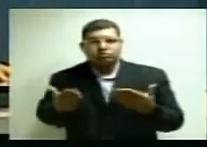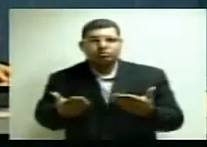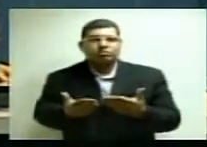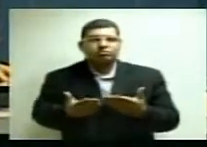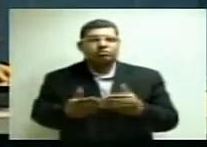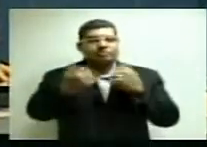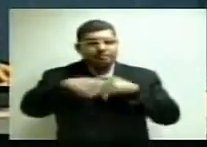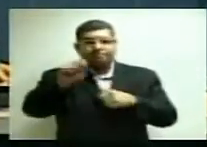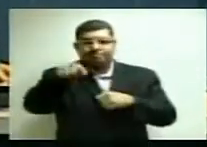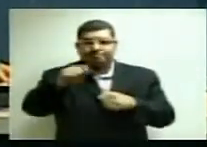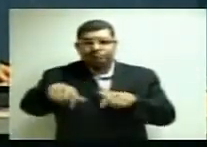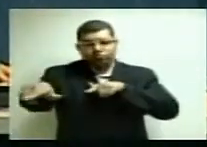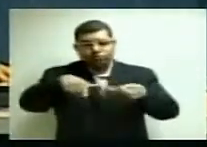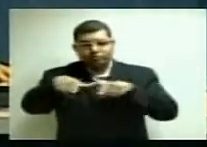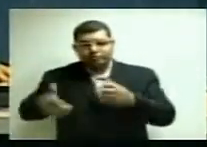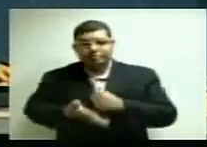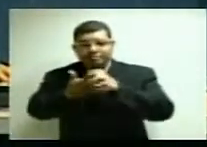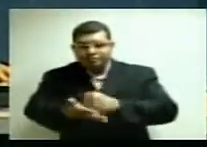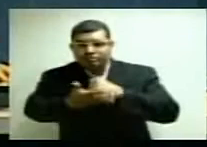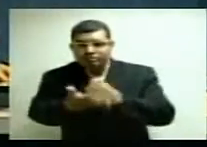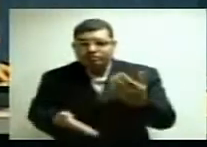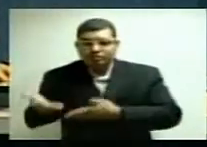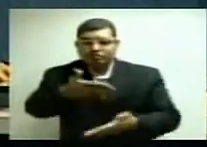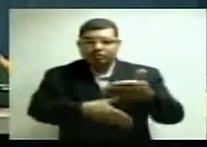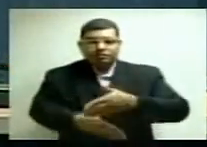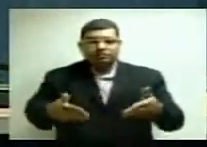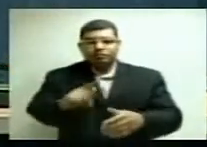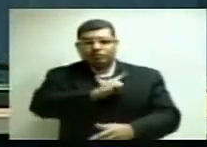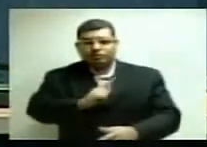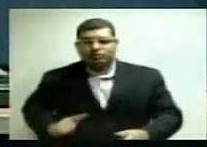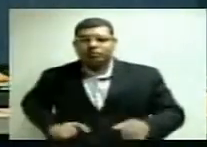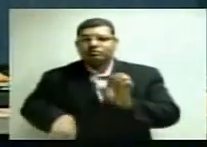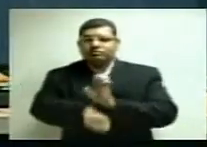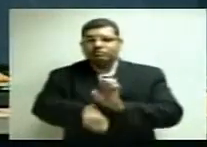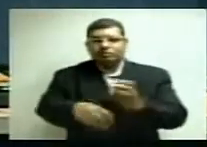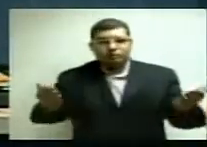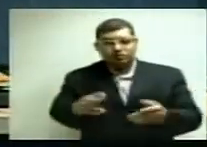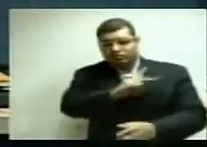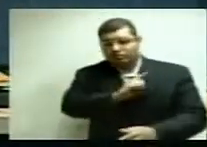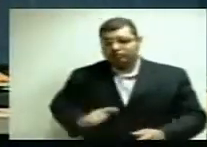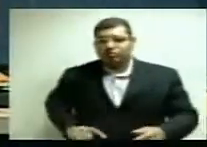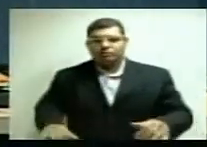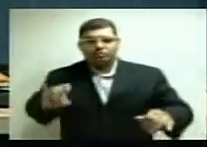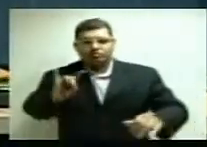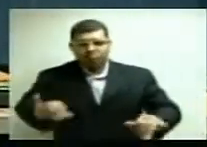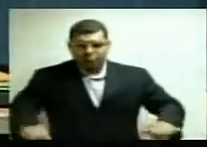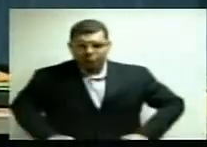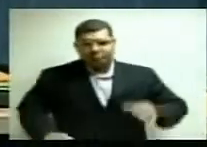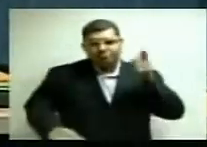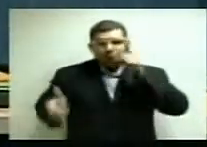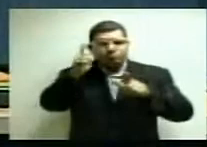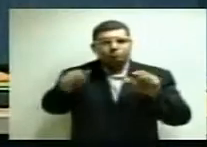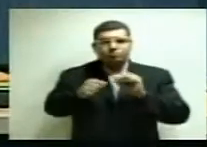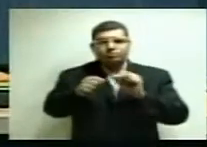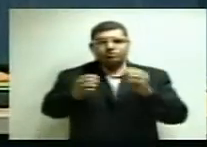necessariamente precisam da cooperação entre a Prefeitura e o governo do Estado. A Prefeitura só não consegue